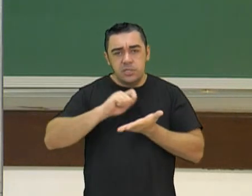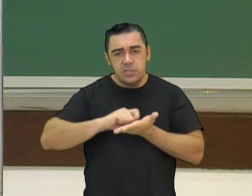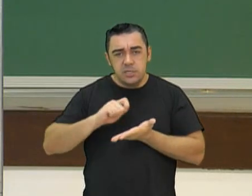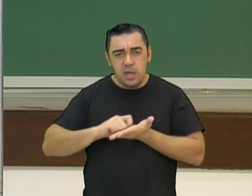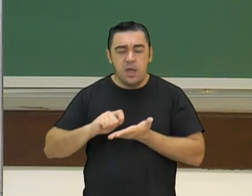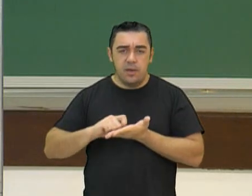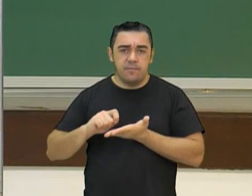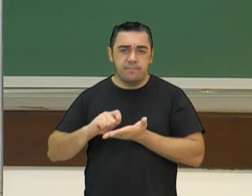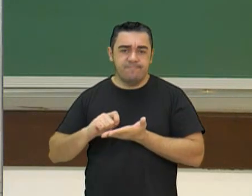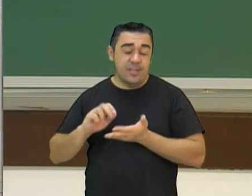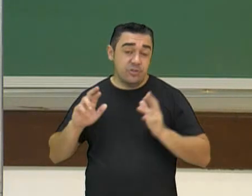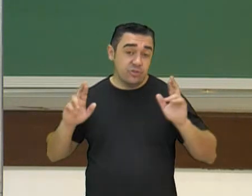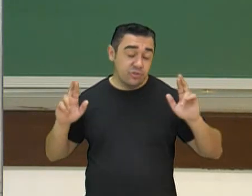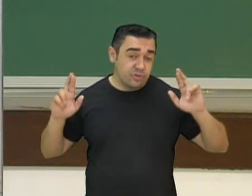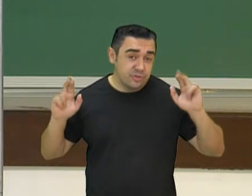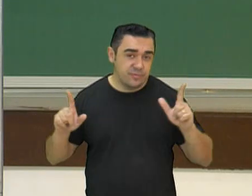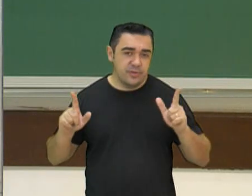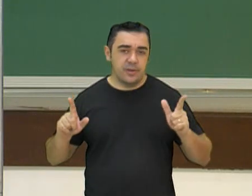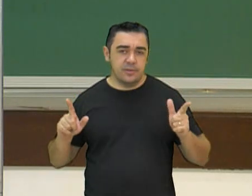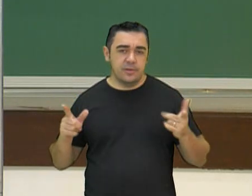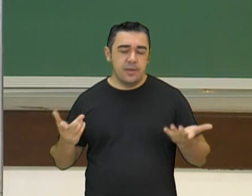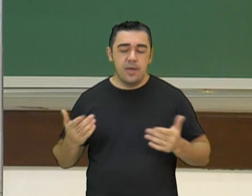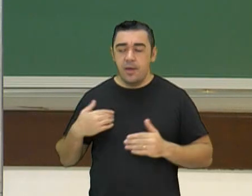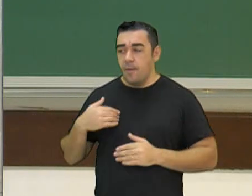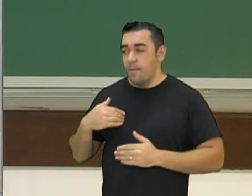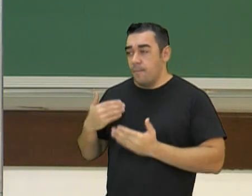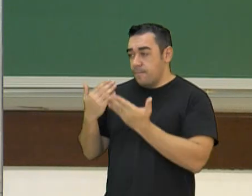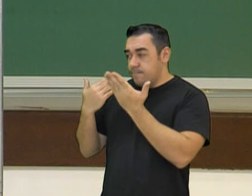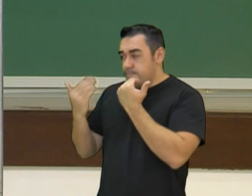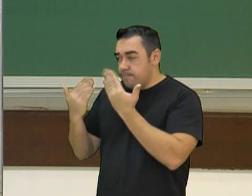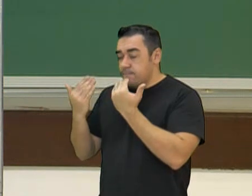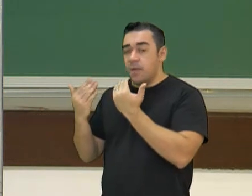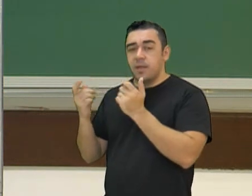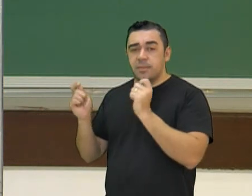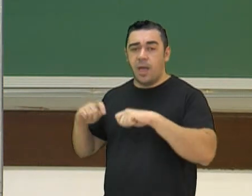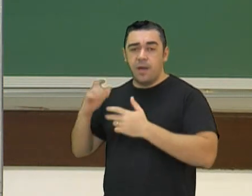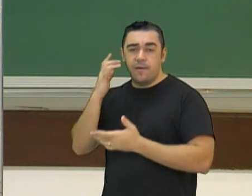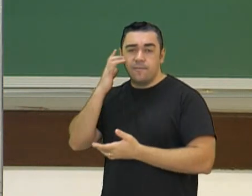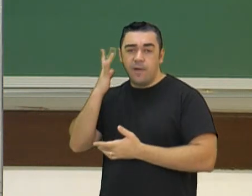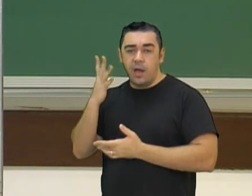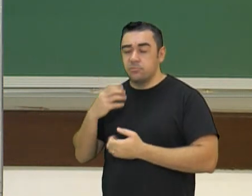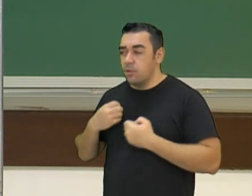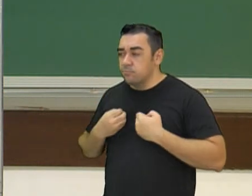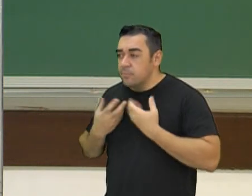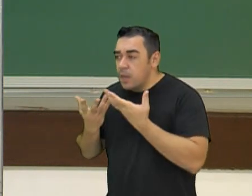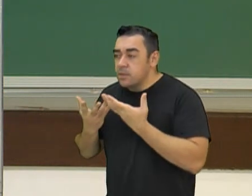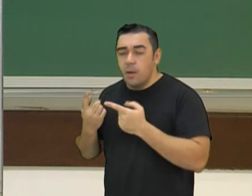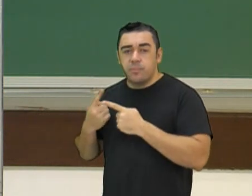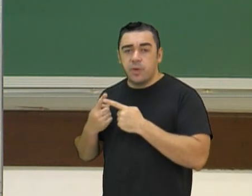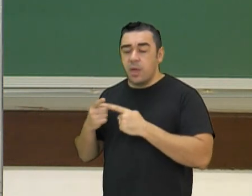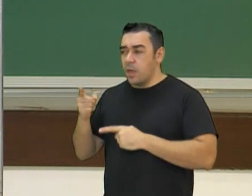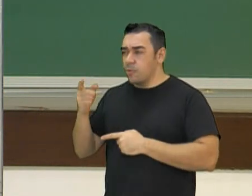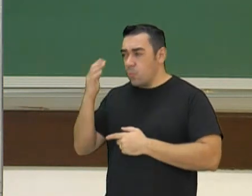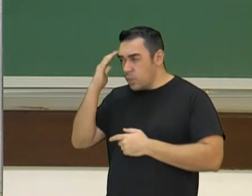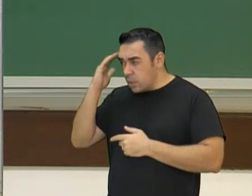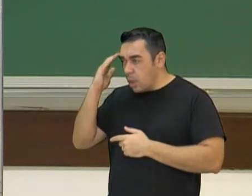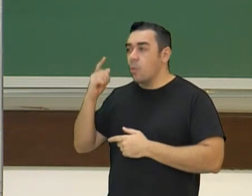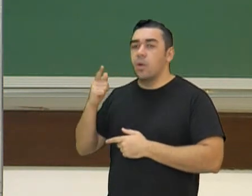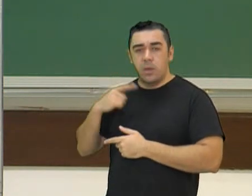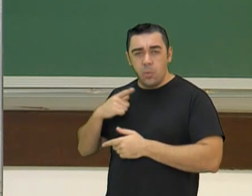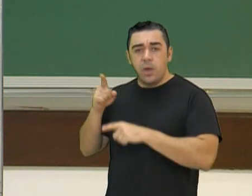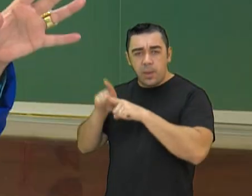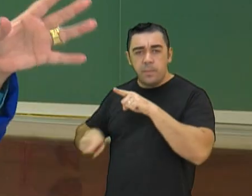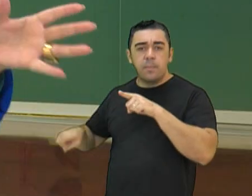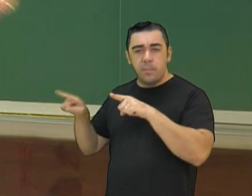face a face com o meu interlocutor, eu tenho facilidade de me expressar, né? Por quê? Porque se eu falar alguma coisa que a pessoa